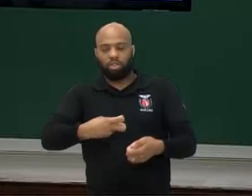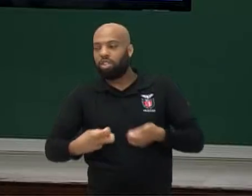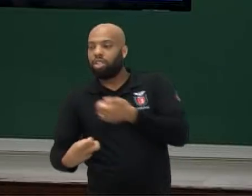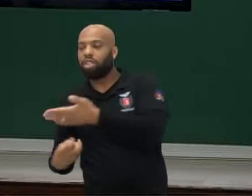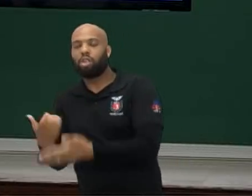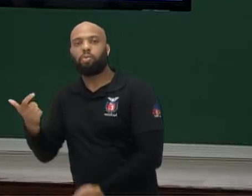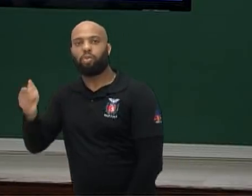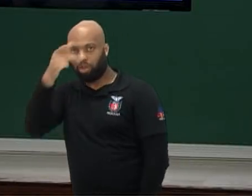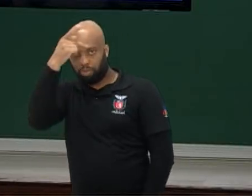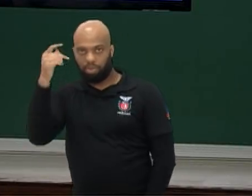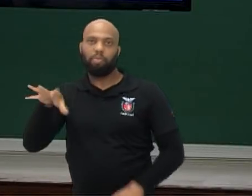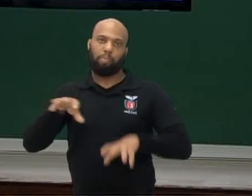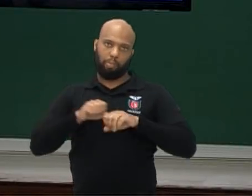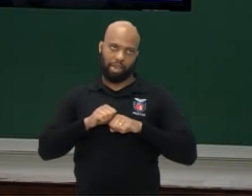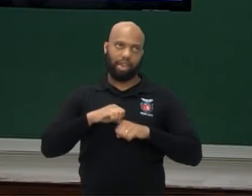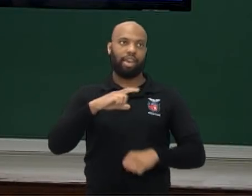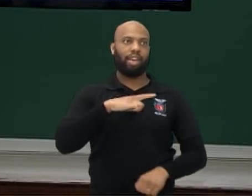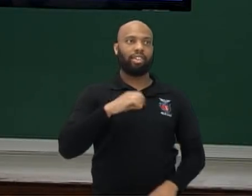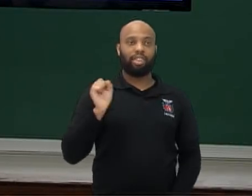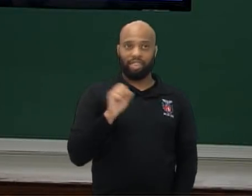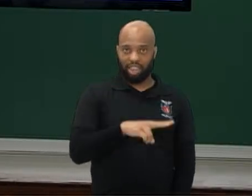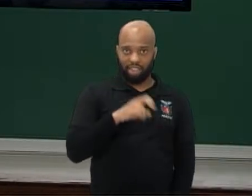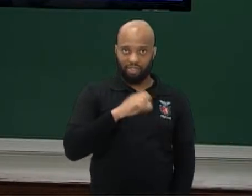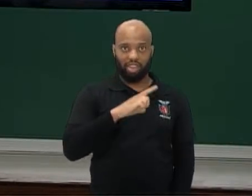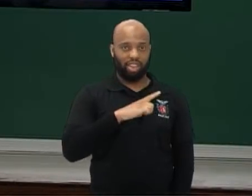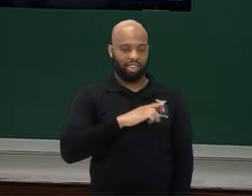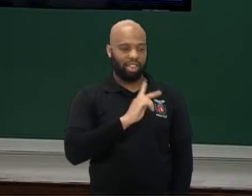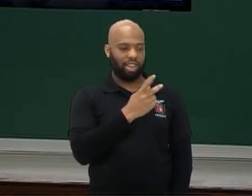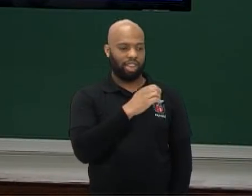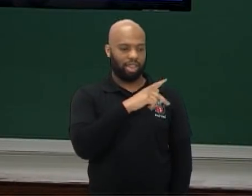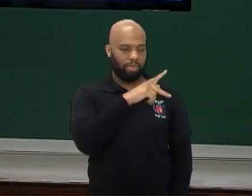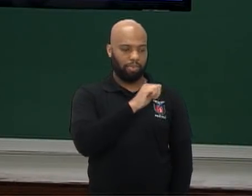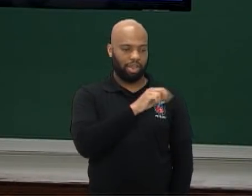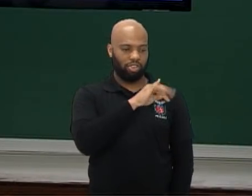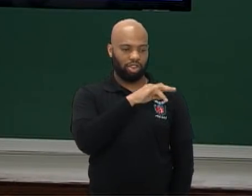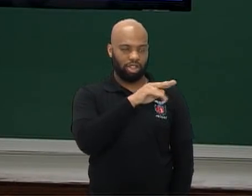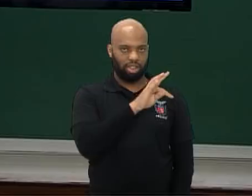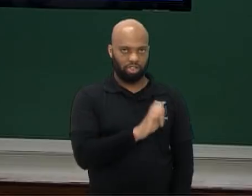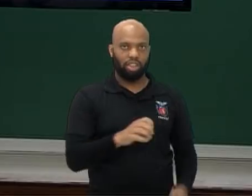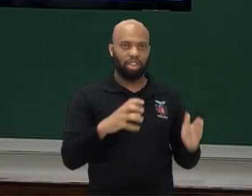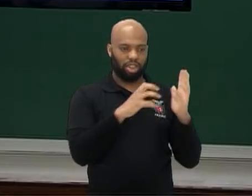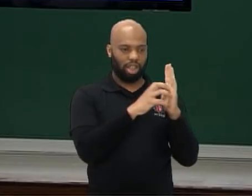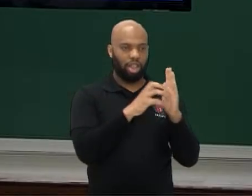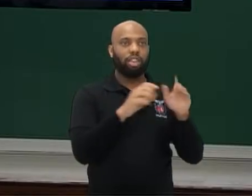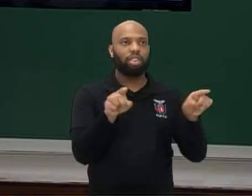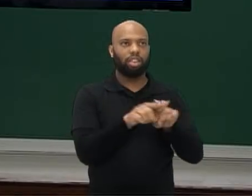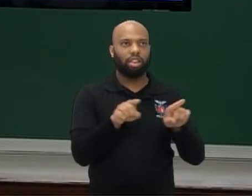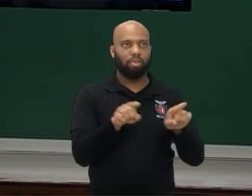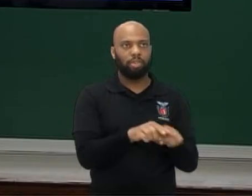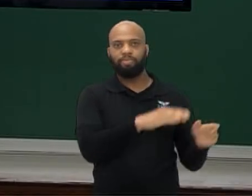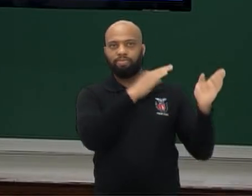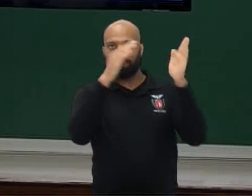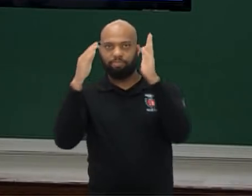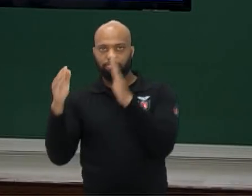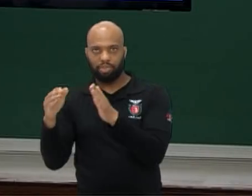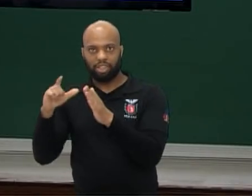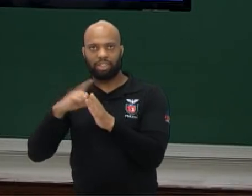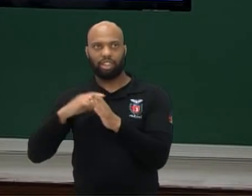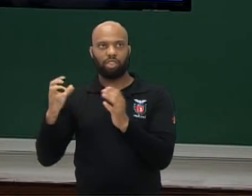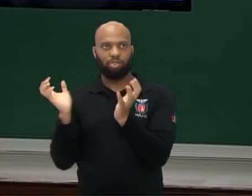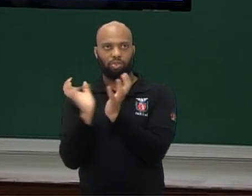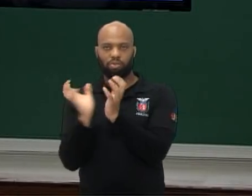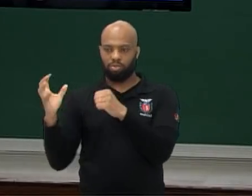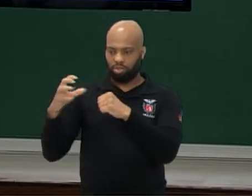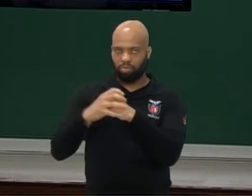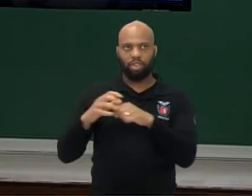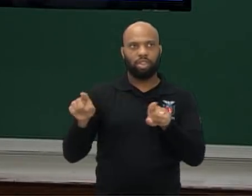Por vírus nós temos as hepatites e a AIDS, por protozoários a doença de Chagas e a toxoplasmose, que